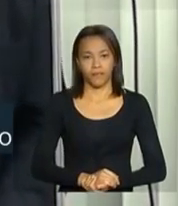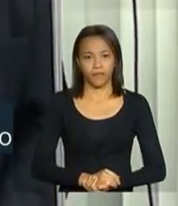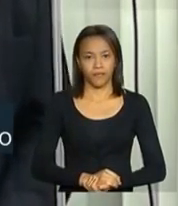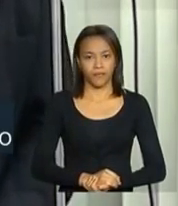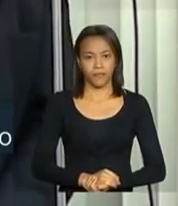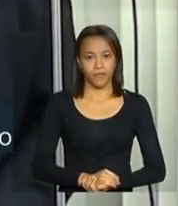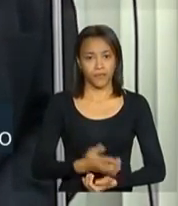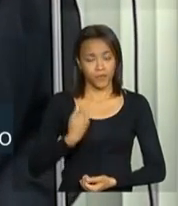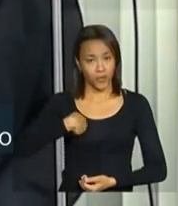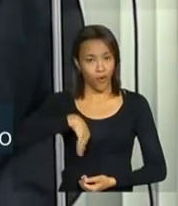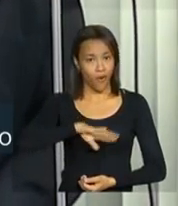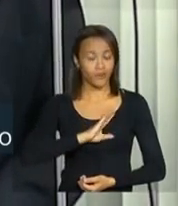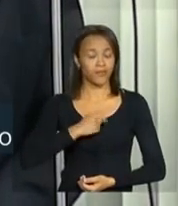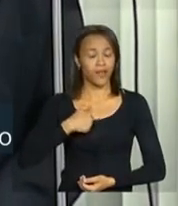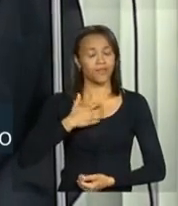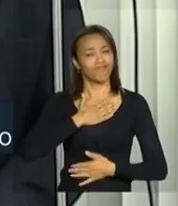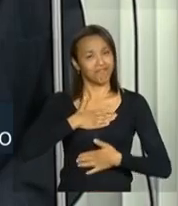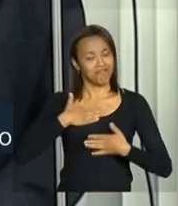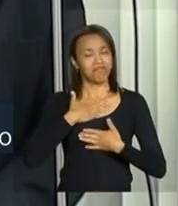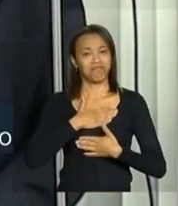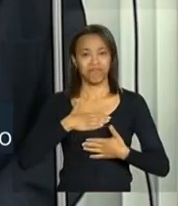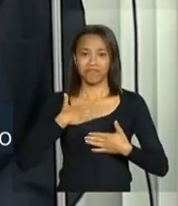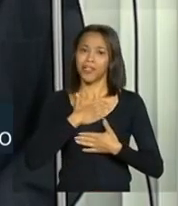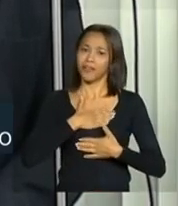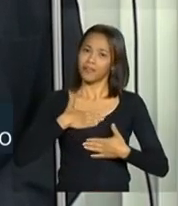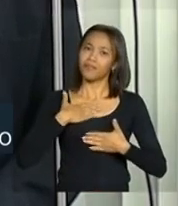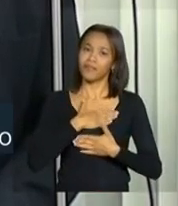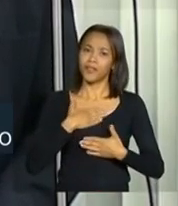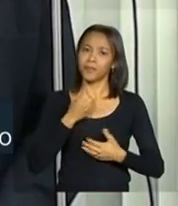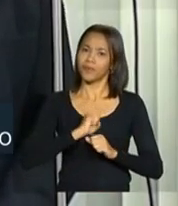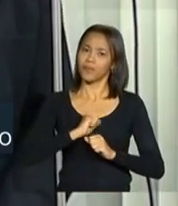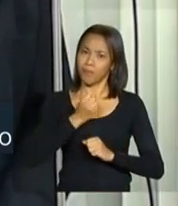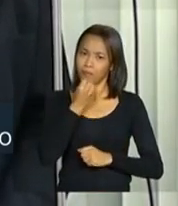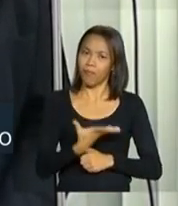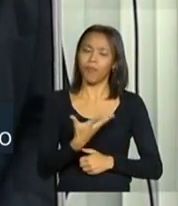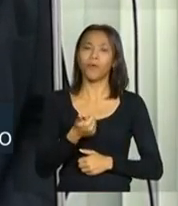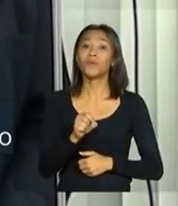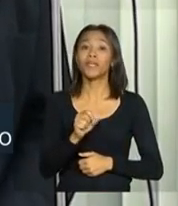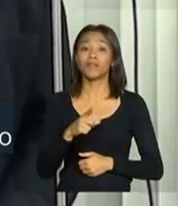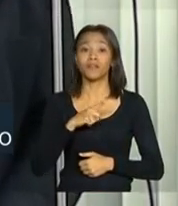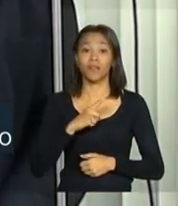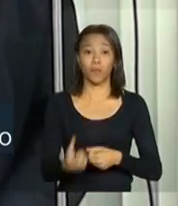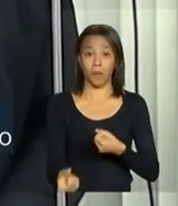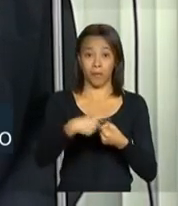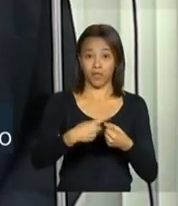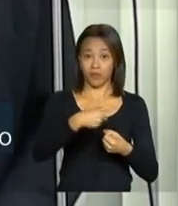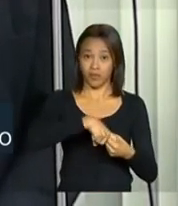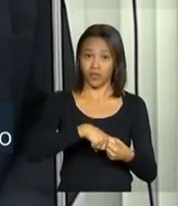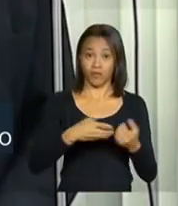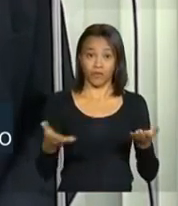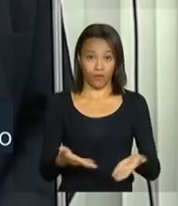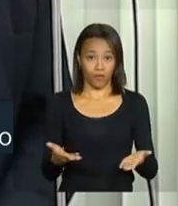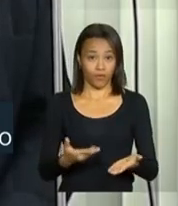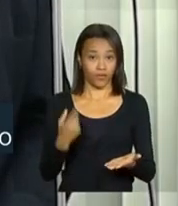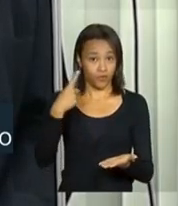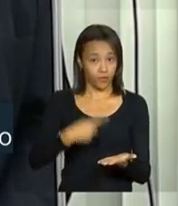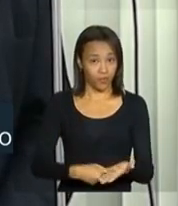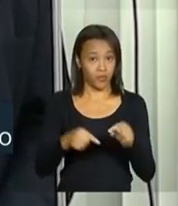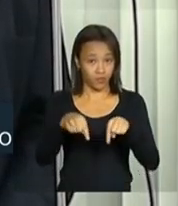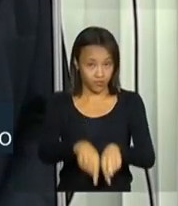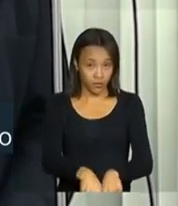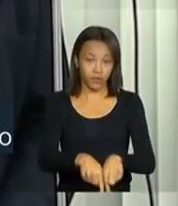dizer que nós estamos muito satisfeitos e, obviamente, em termos de uma participação reconhecida num esforço como